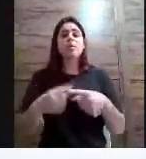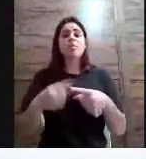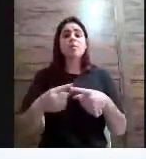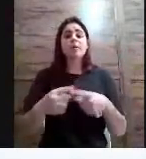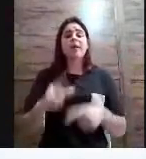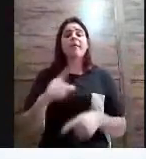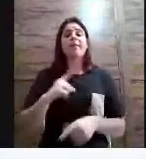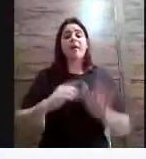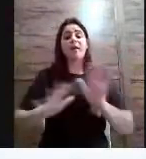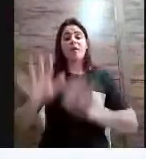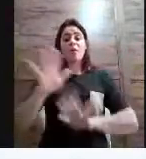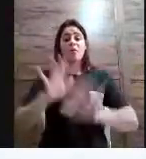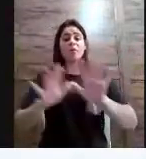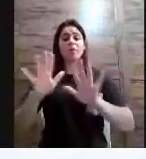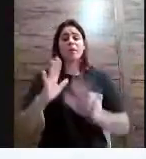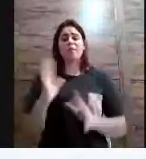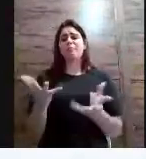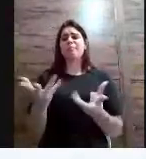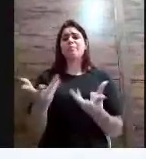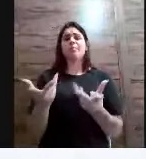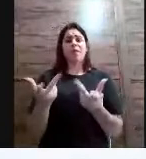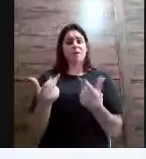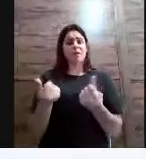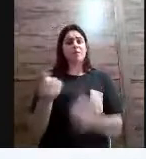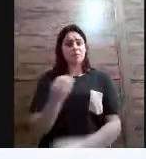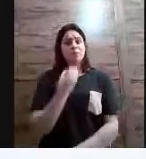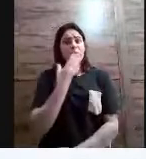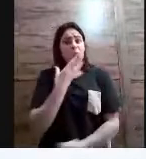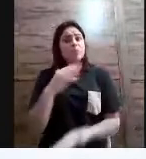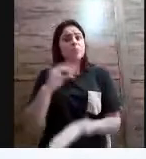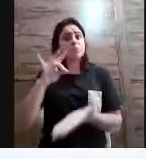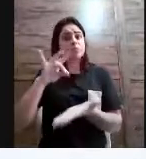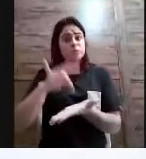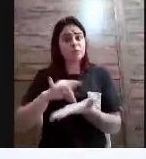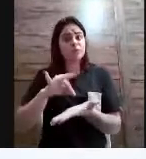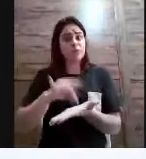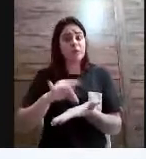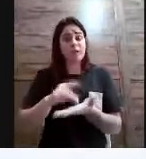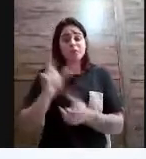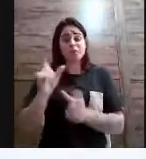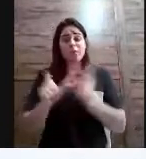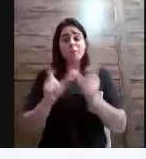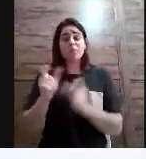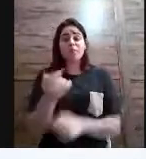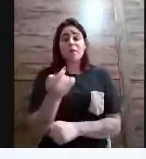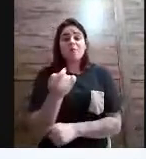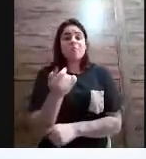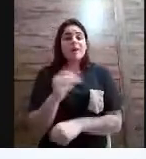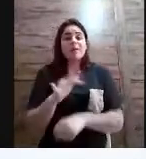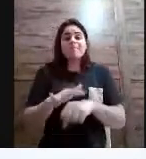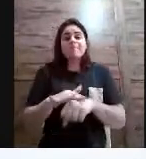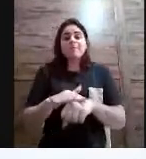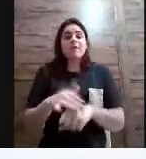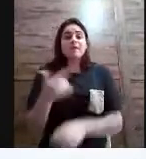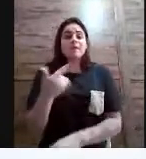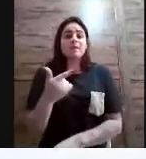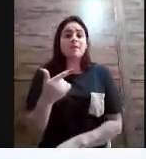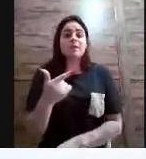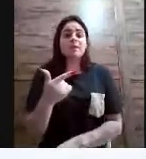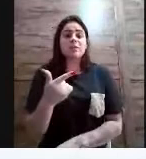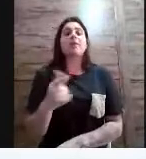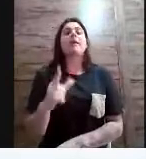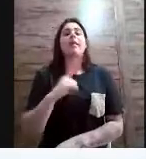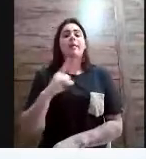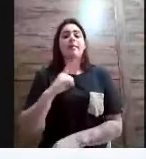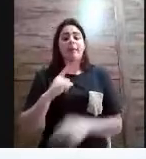em dia é eficaz, então as pessoas não adoecem, elas são portadoras do vírus, têm que